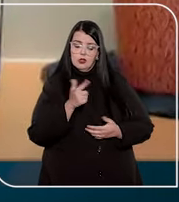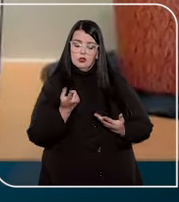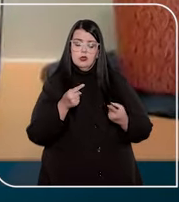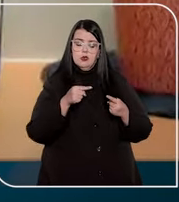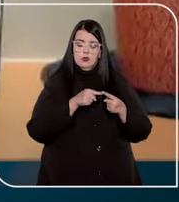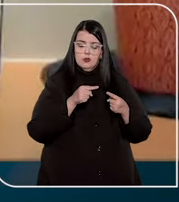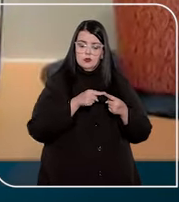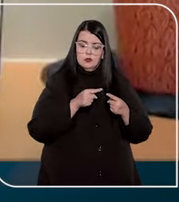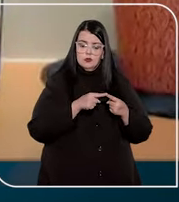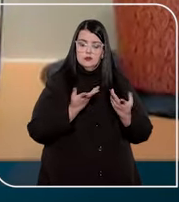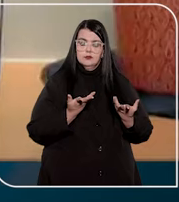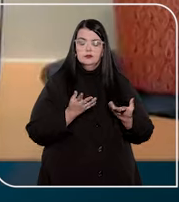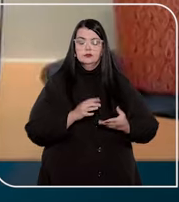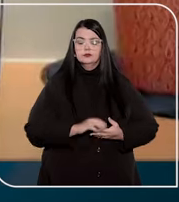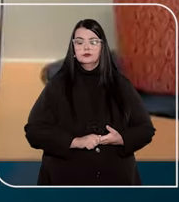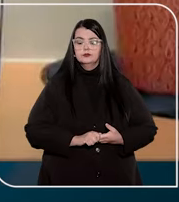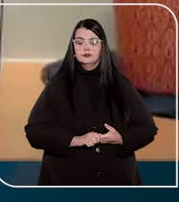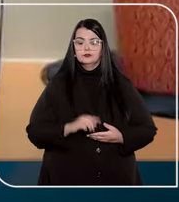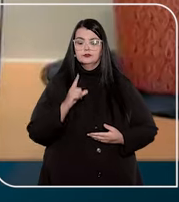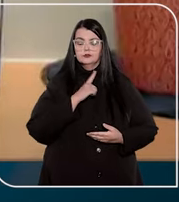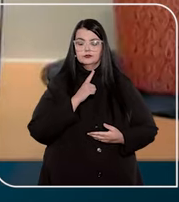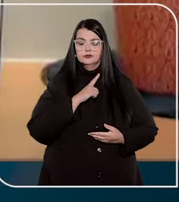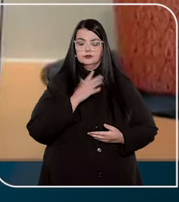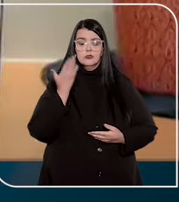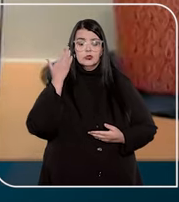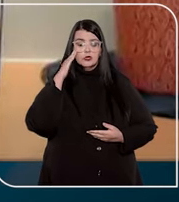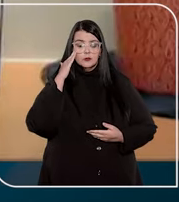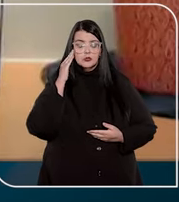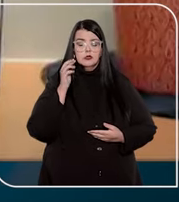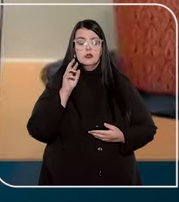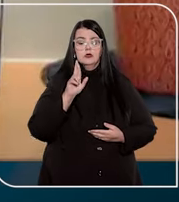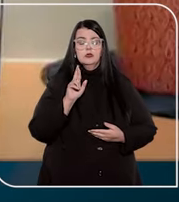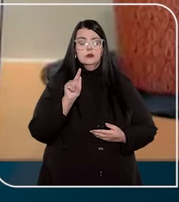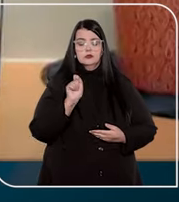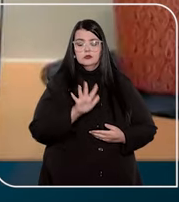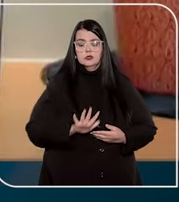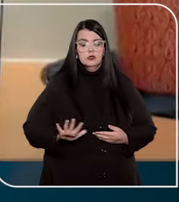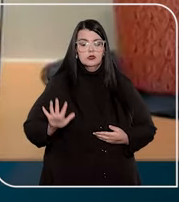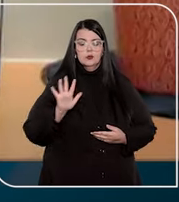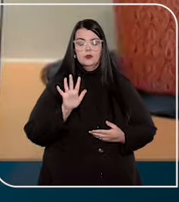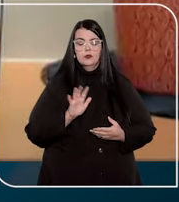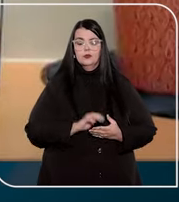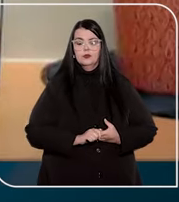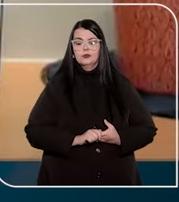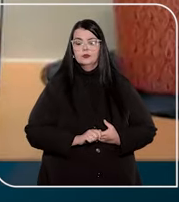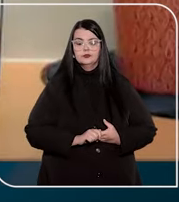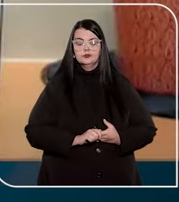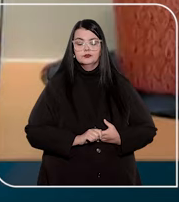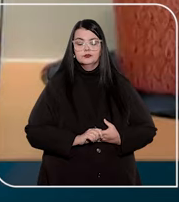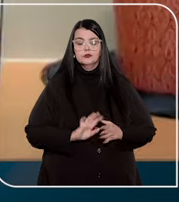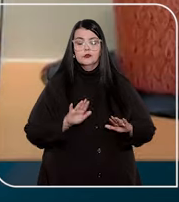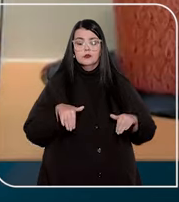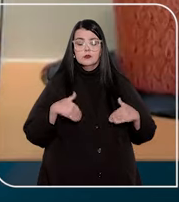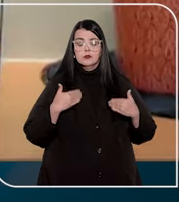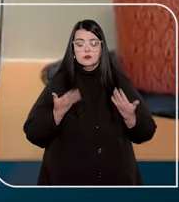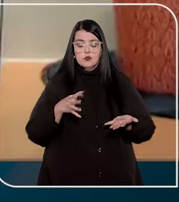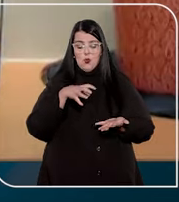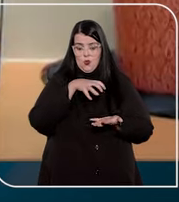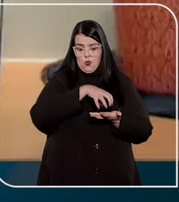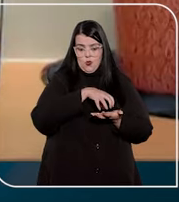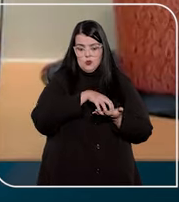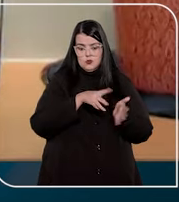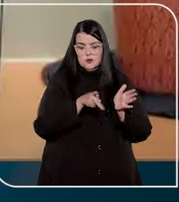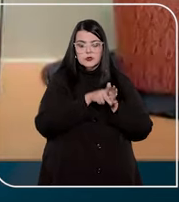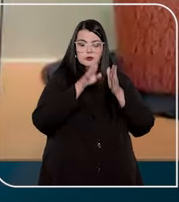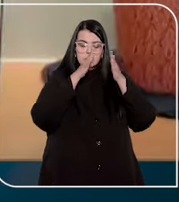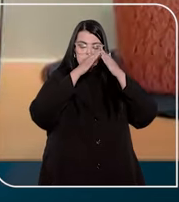Isso o Supremo falando quando define um termo de mérito de repercussão geral. Com essa orientação, o órgão julgador do